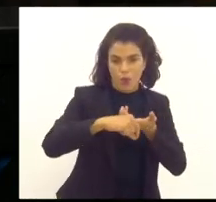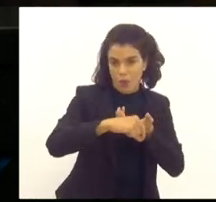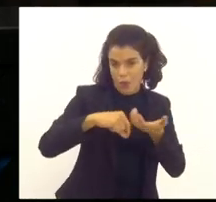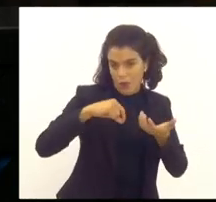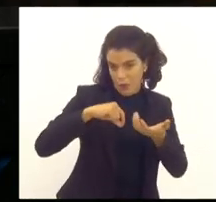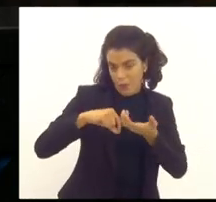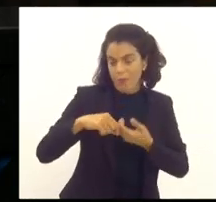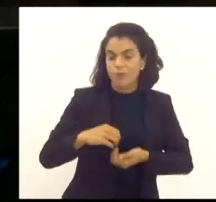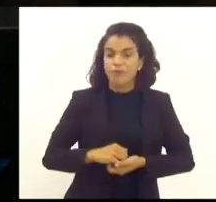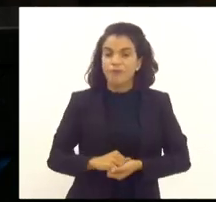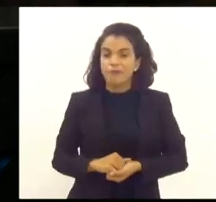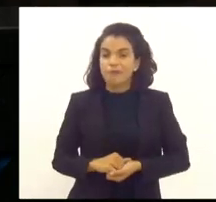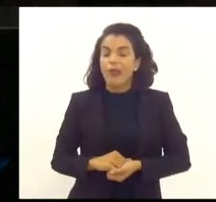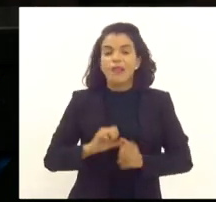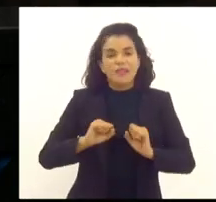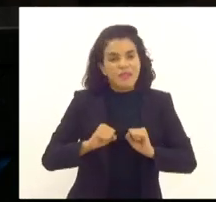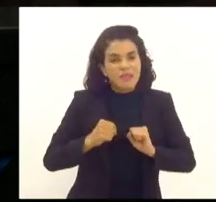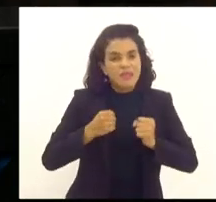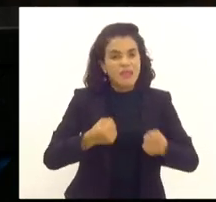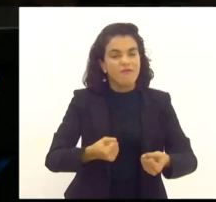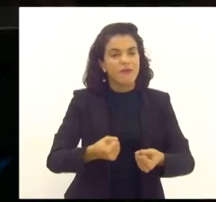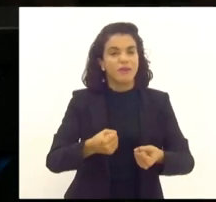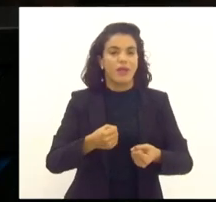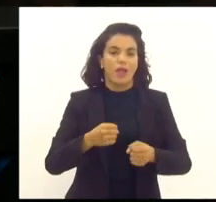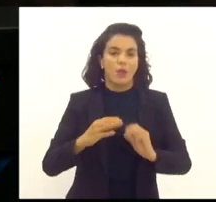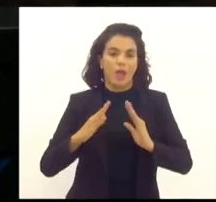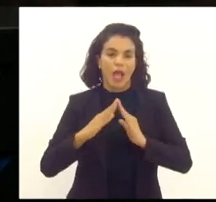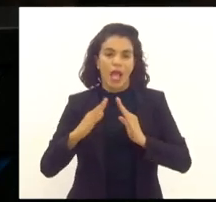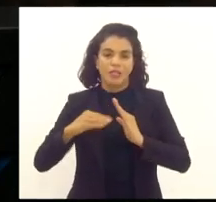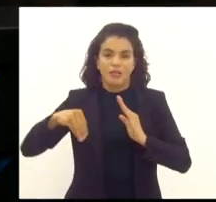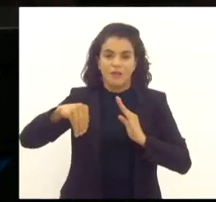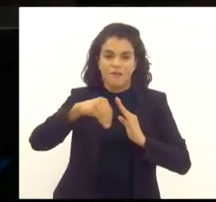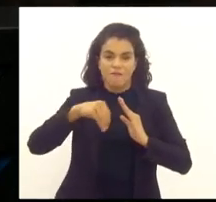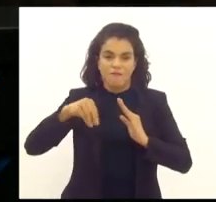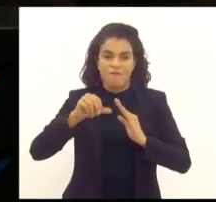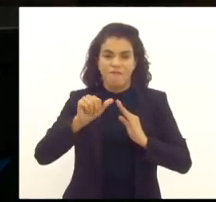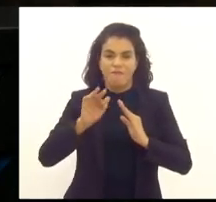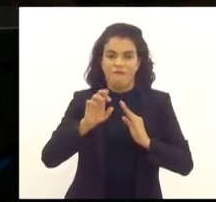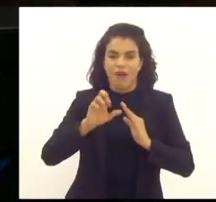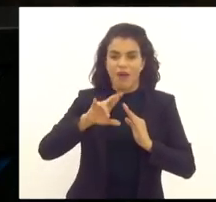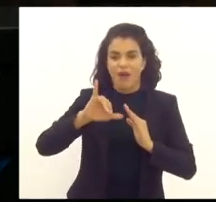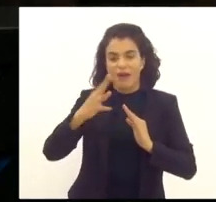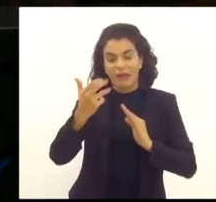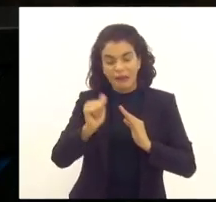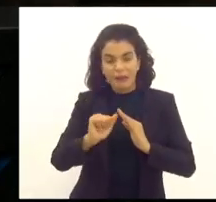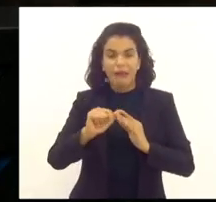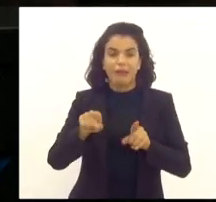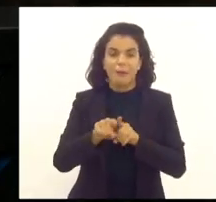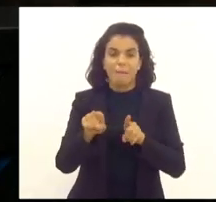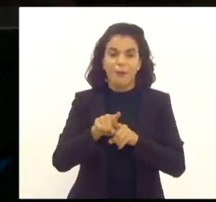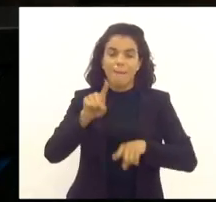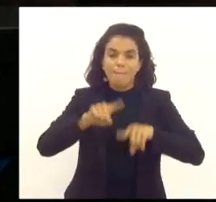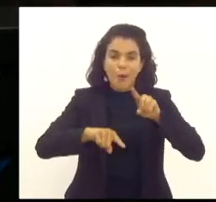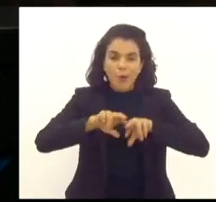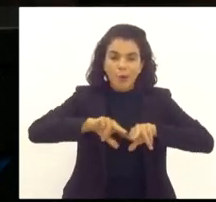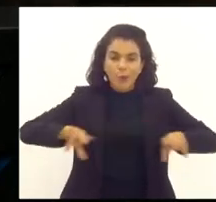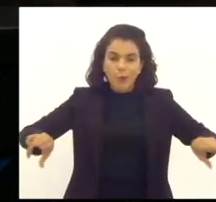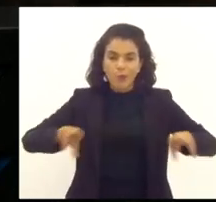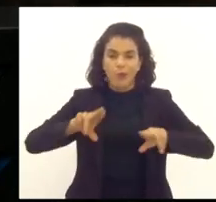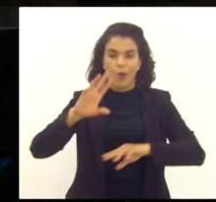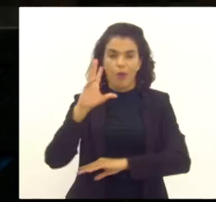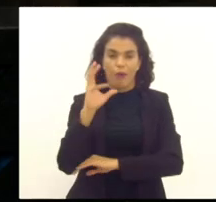quilombola defendendo casas de farinha móvel projetos agroecológicos sustentáveis